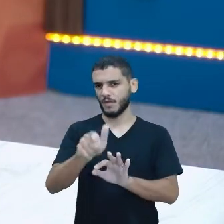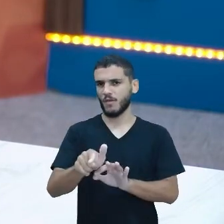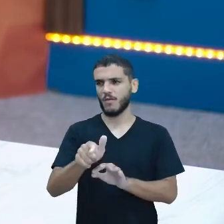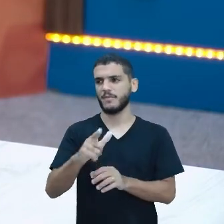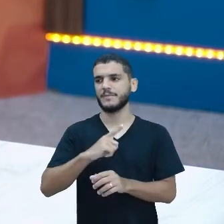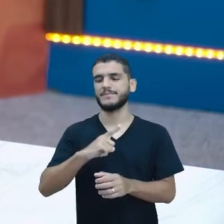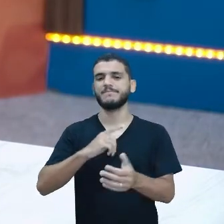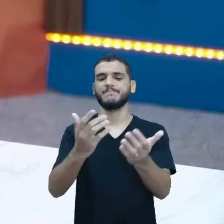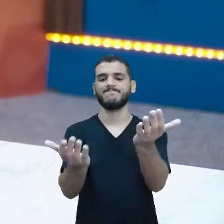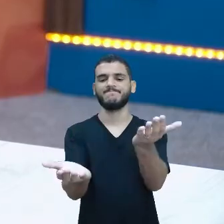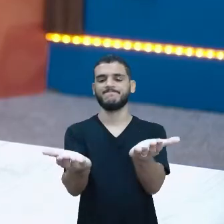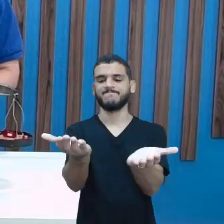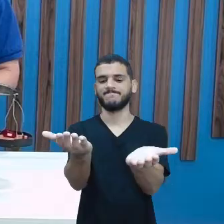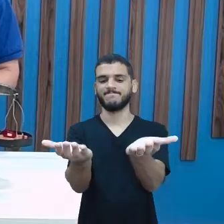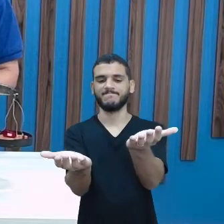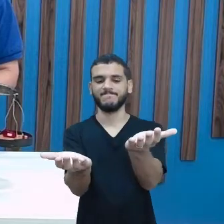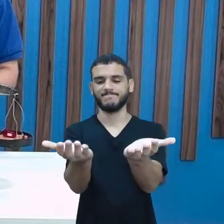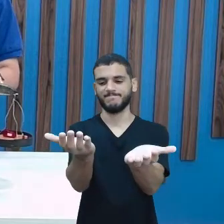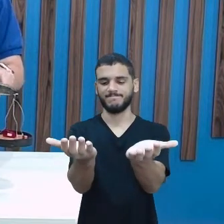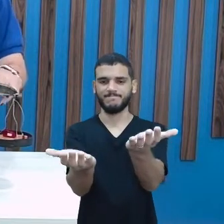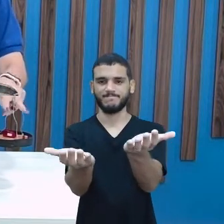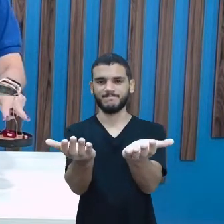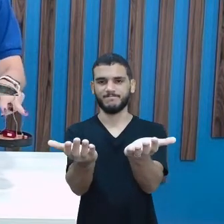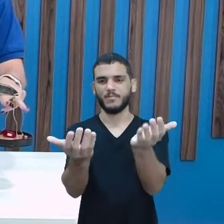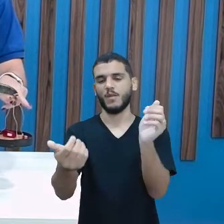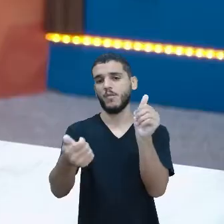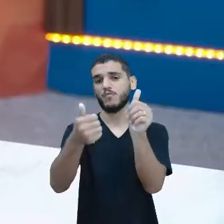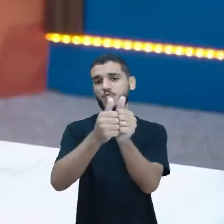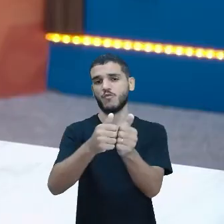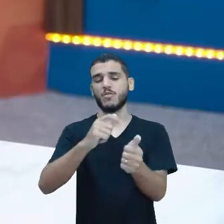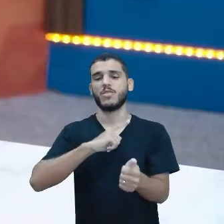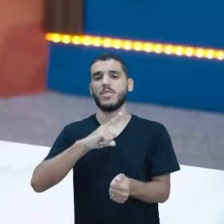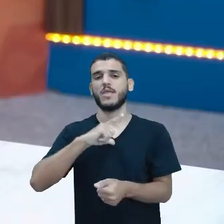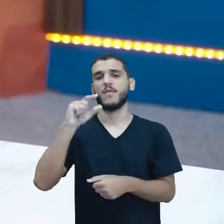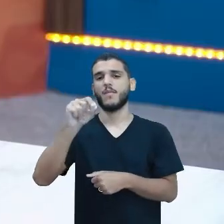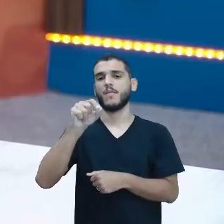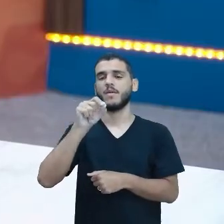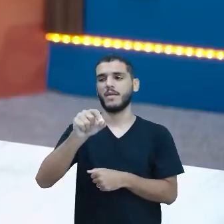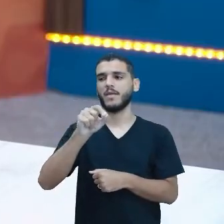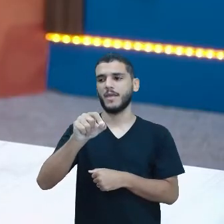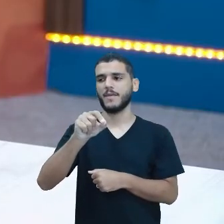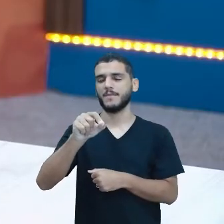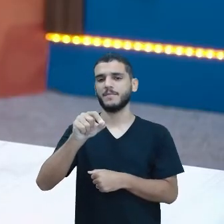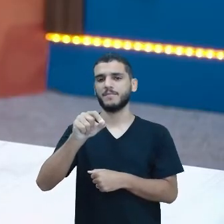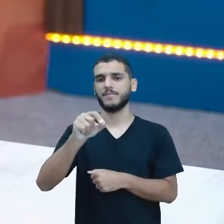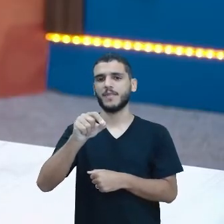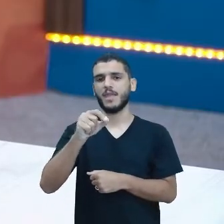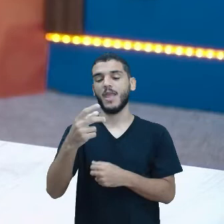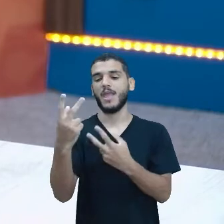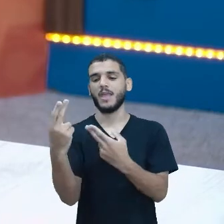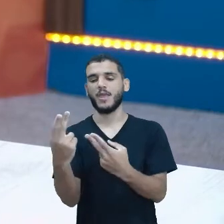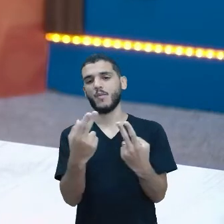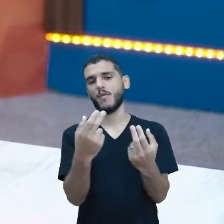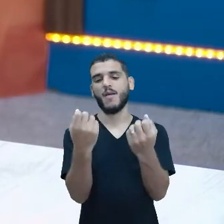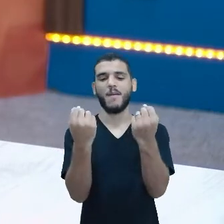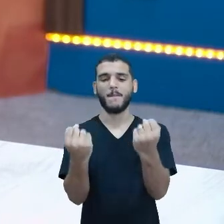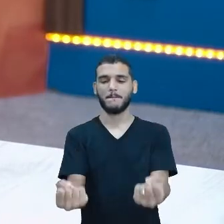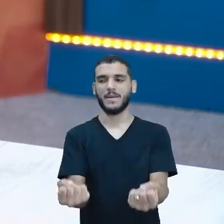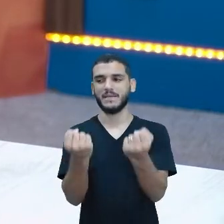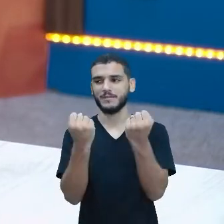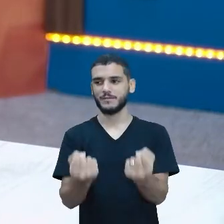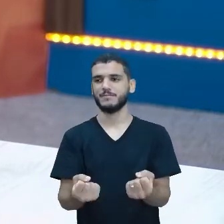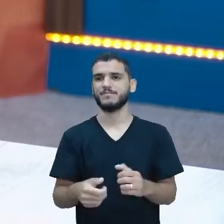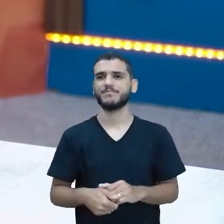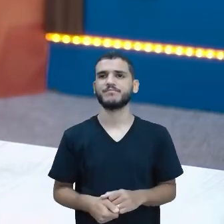o equilíbrio. Porque eles têm, juntos é que eles vão ter aqui a mesma quantidade de massa que o dado. E